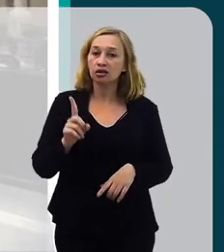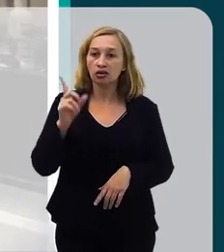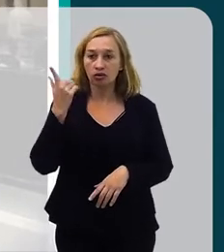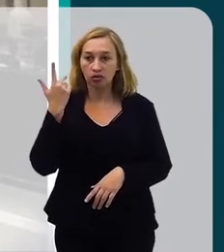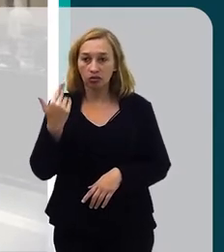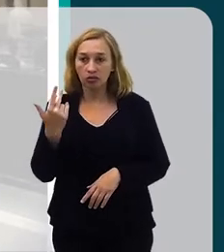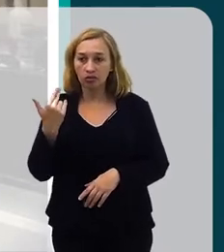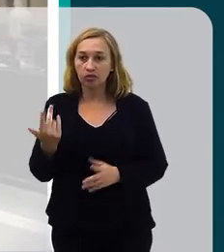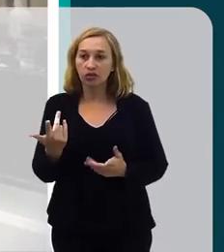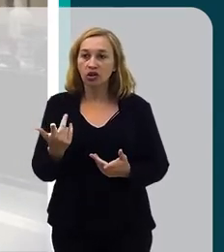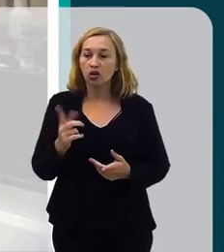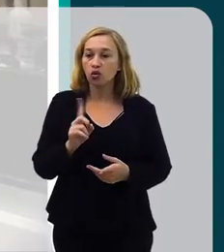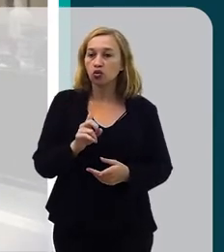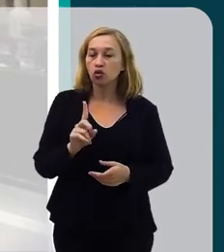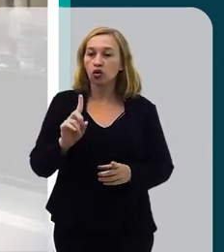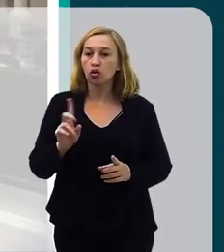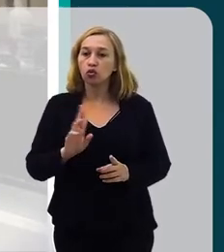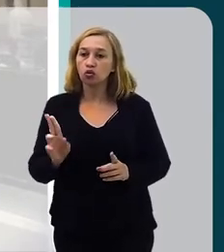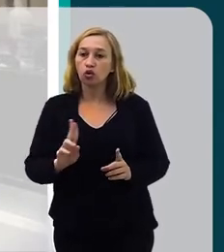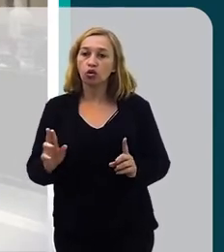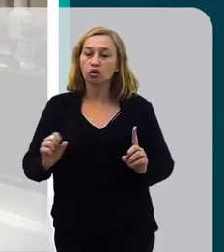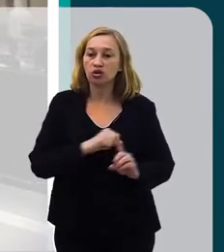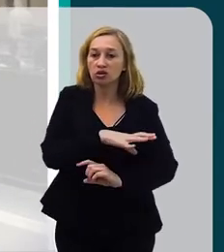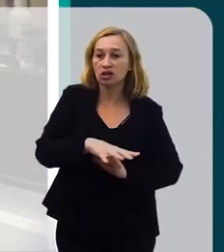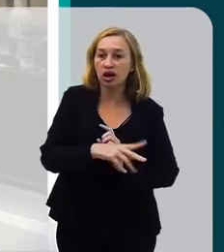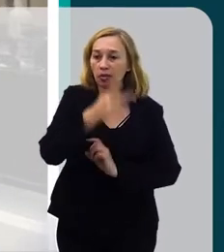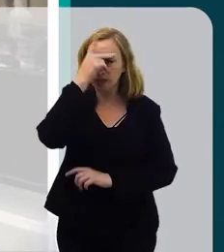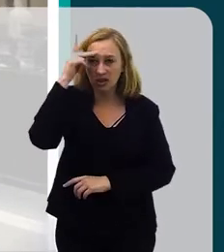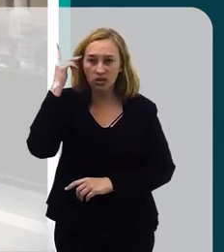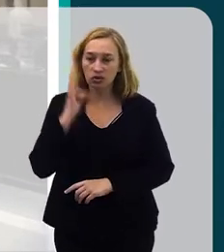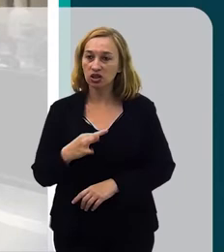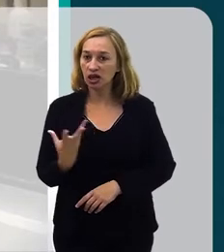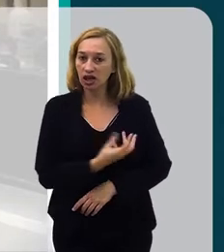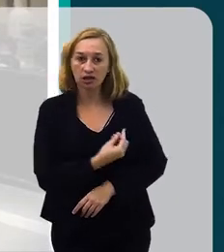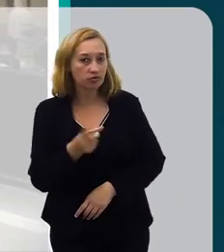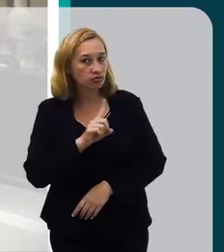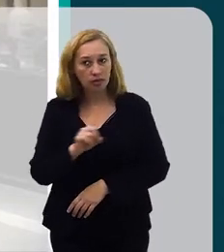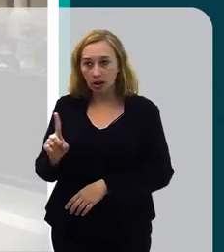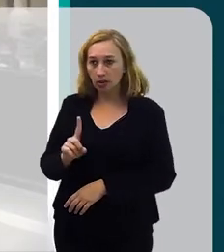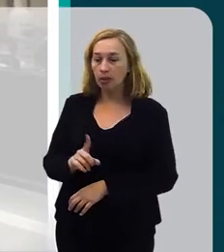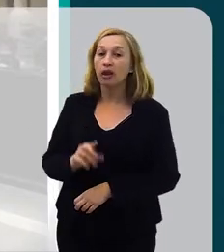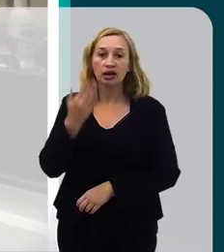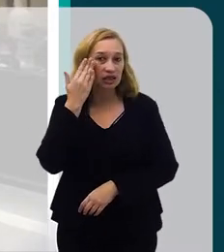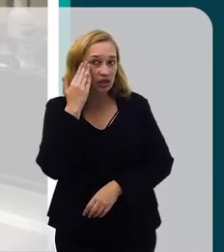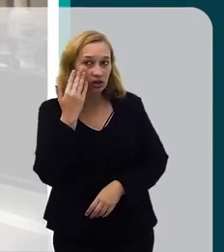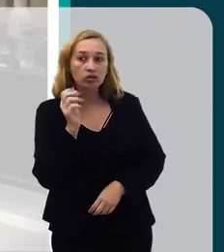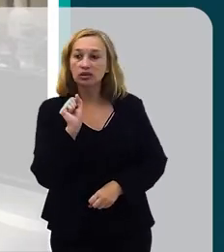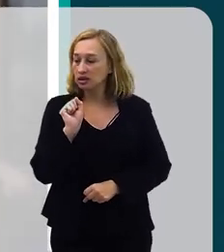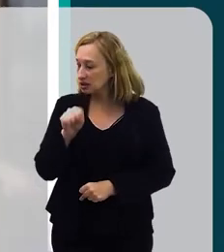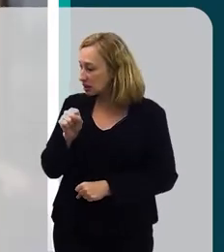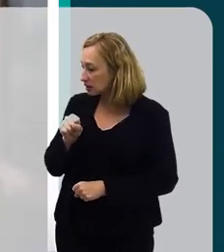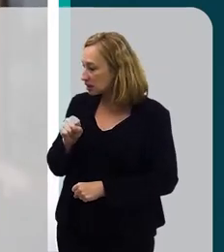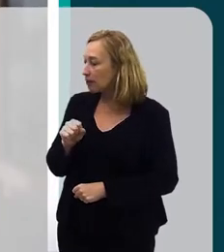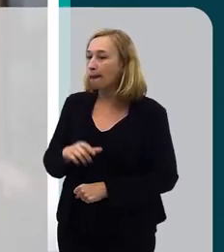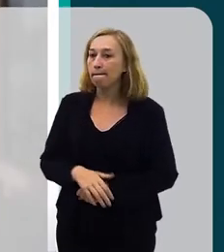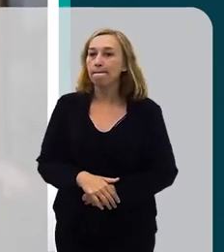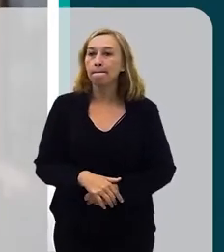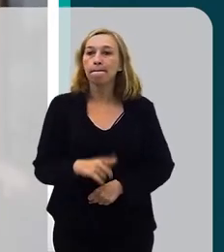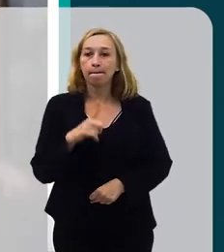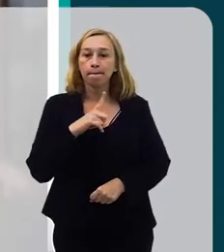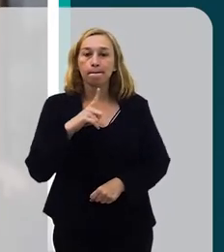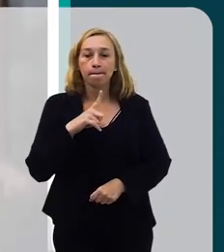não necessariamente o nome social é só para pessoas trans, entendeu?